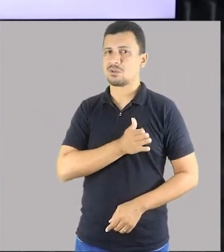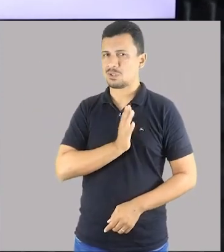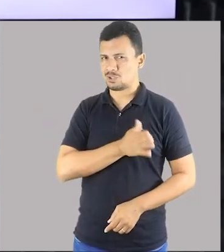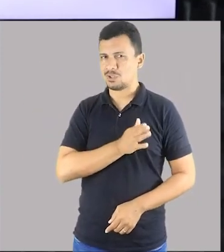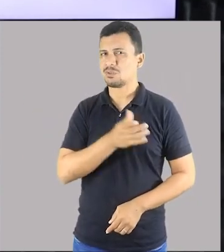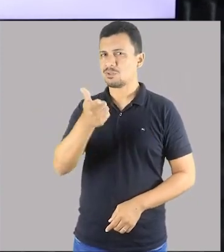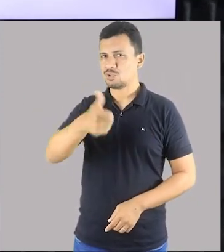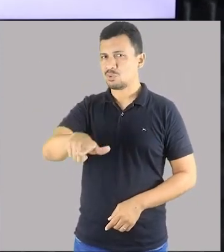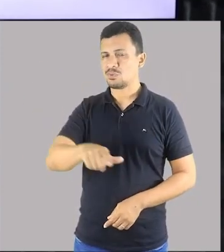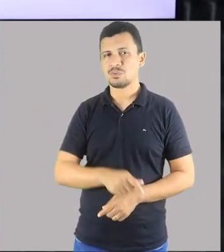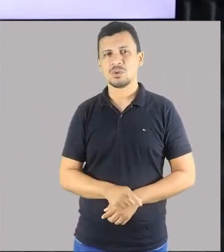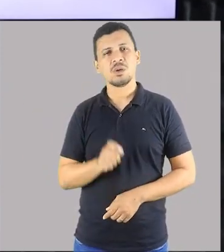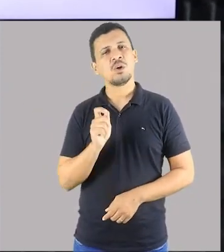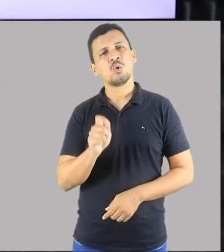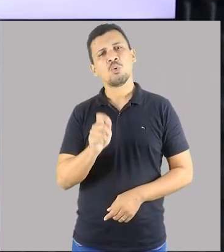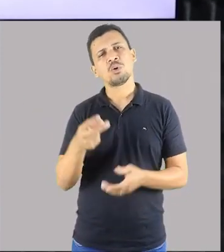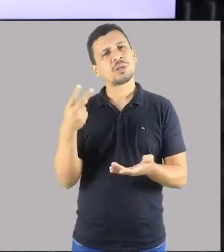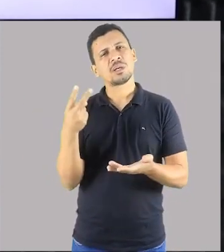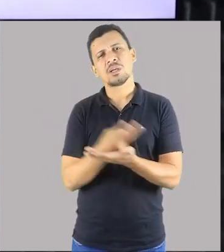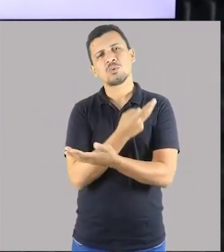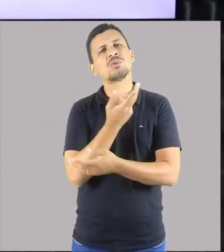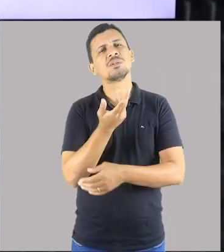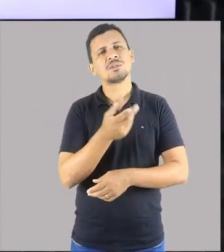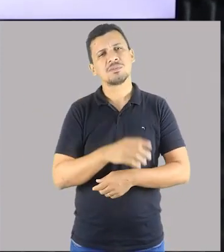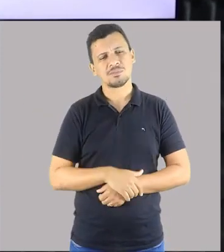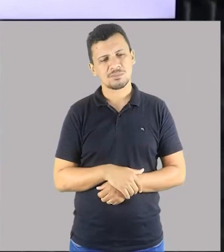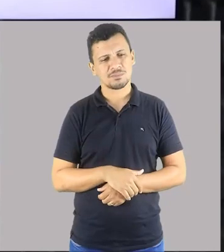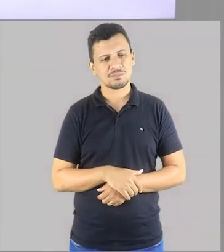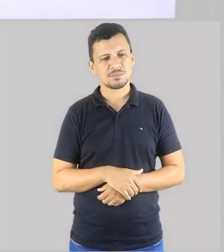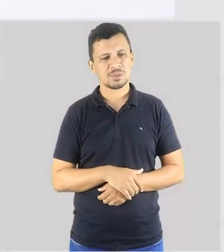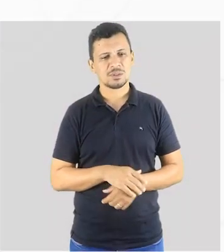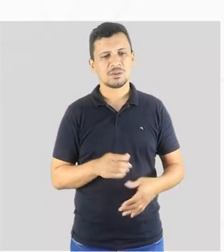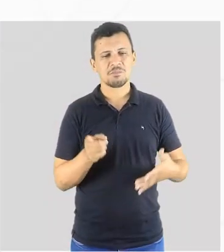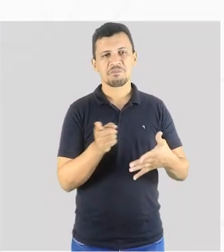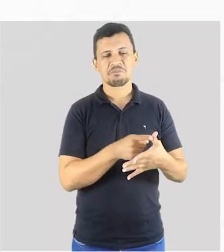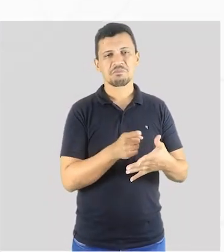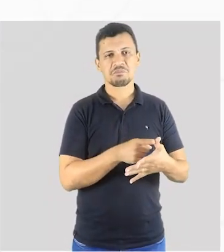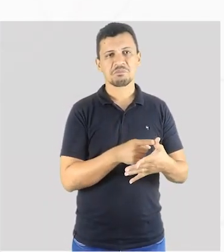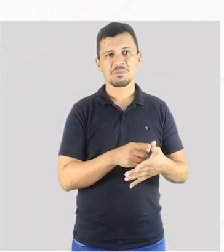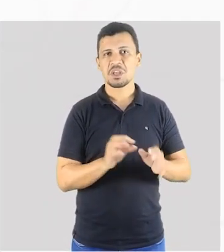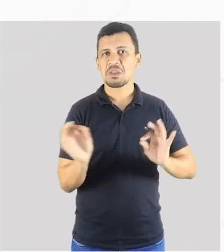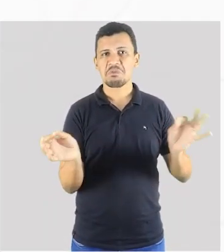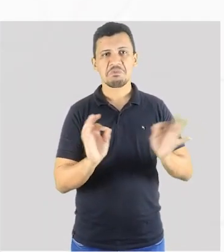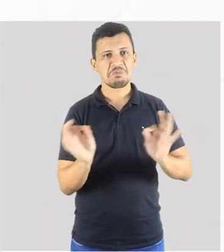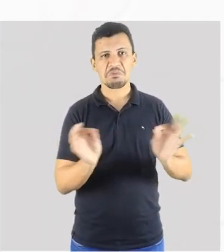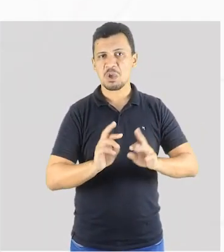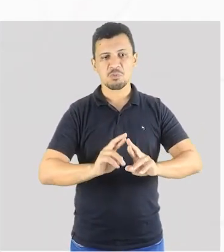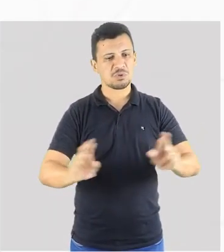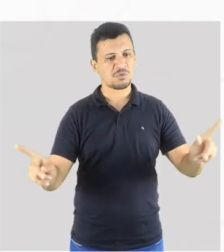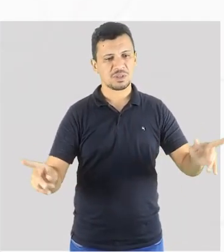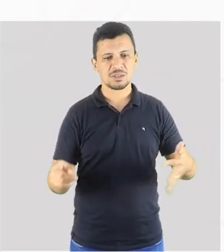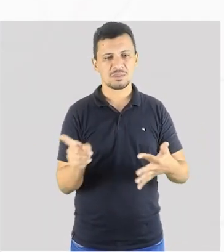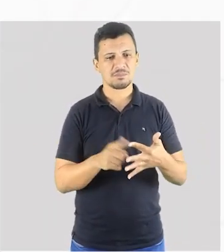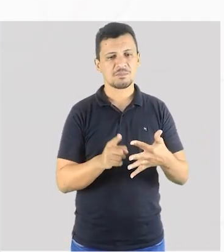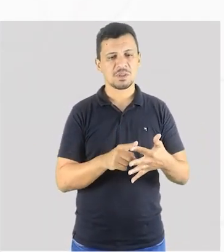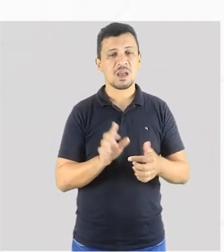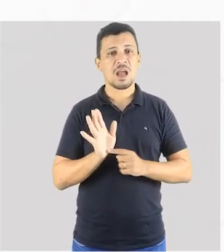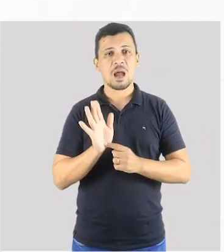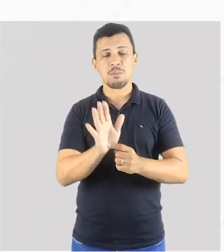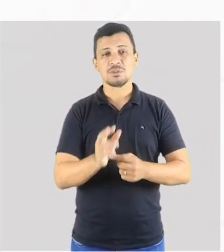está perguntando o que aconteceu com essa frequência cardíaca. Letra A, não apresentou diferença. Letra